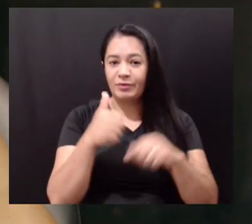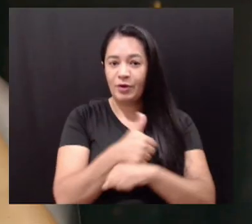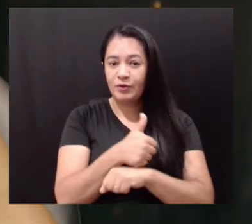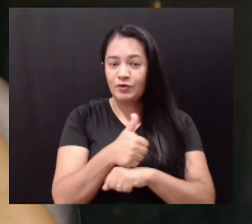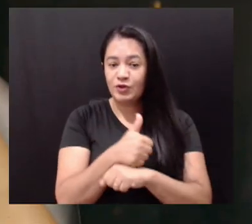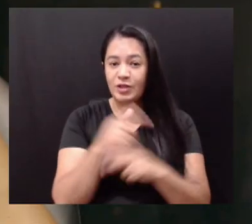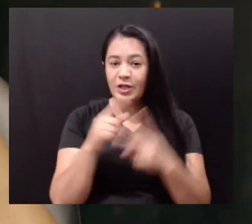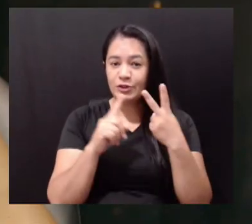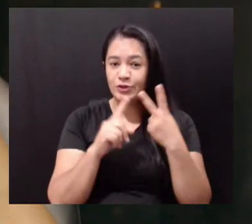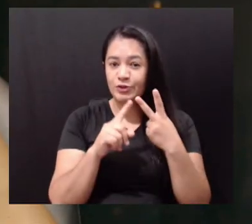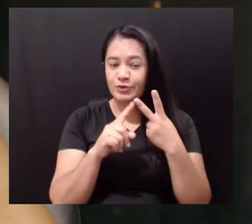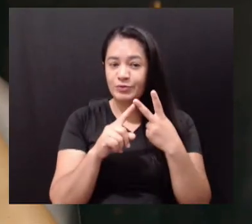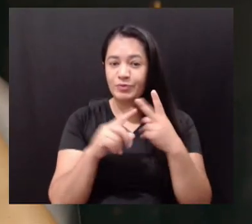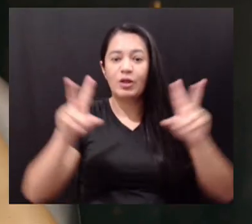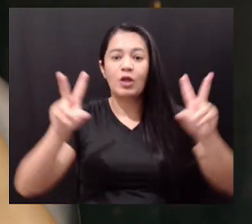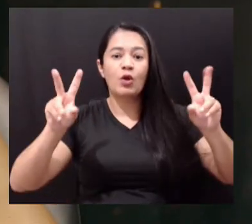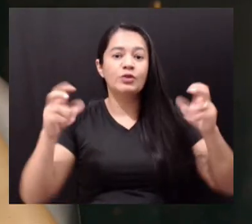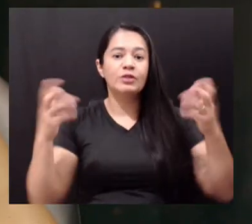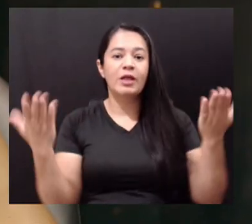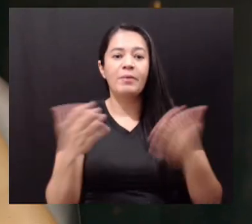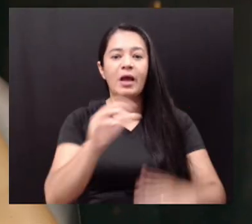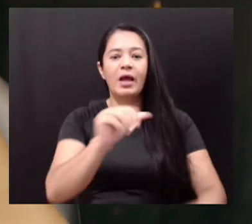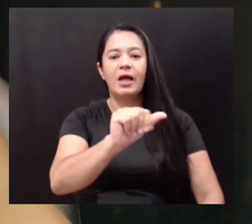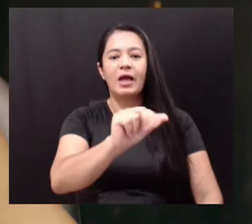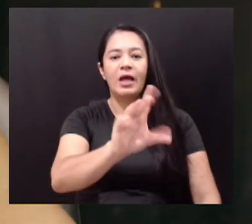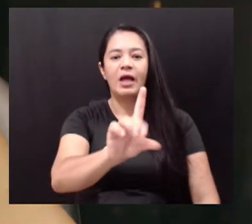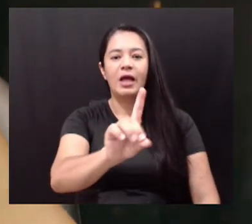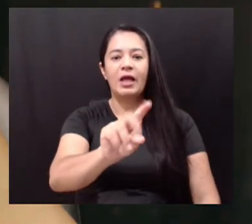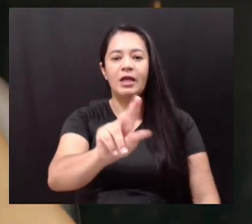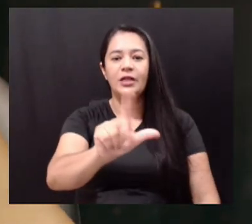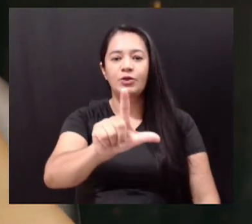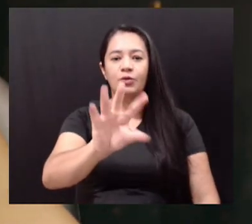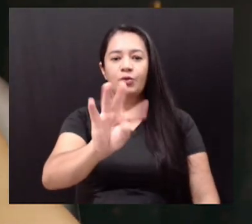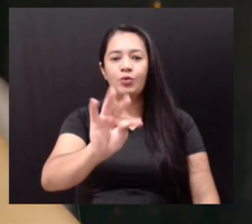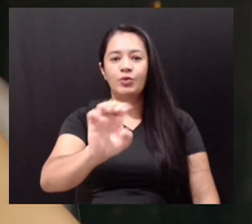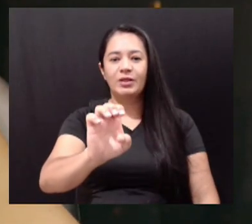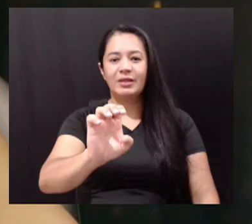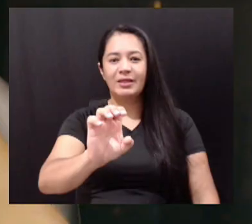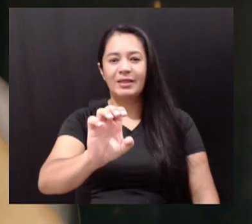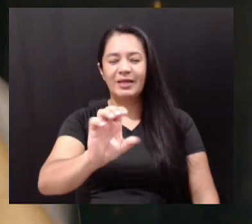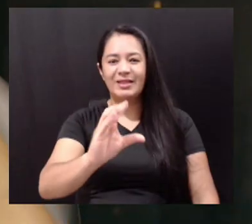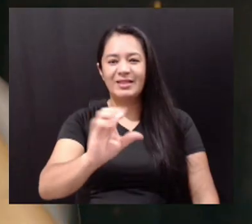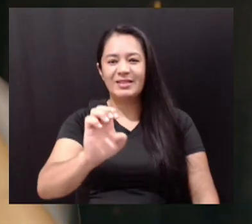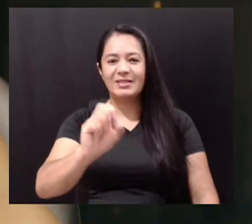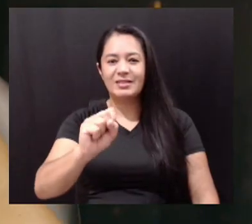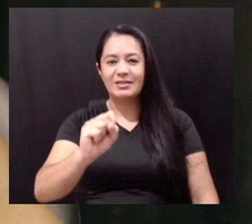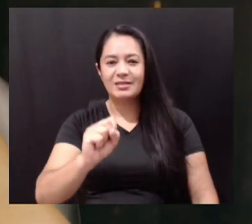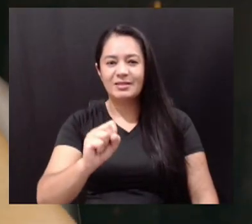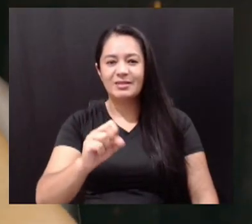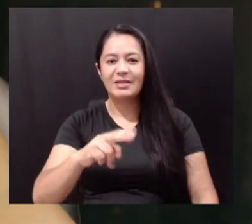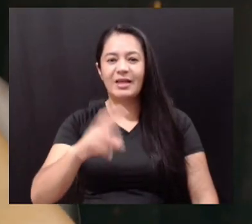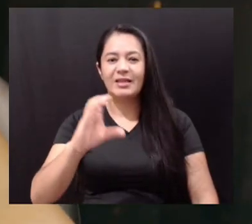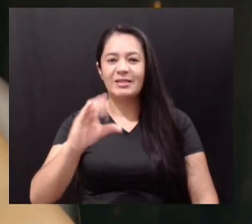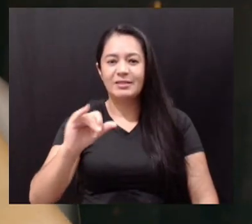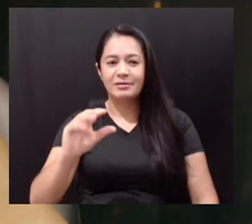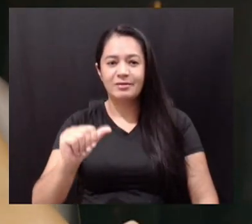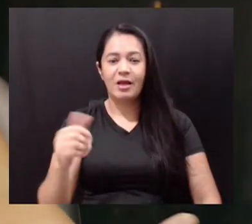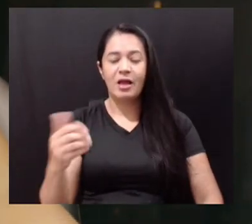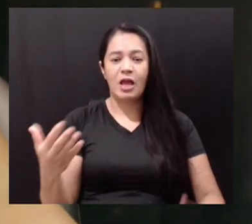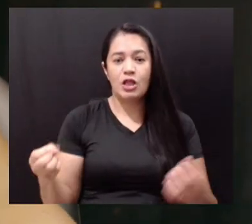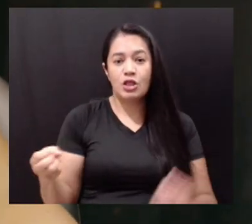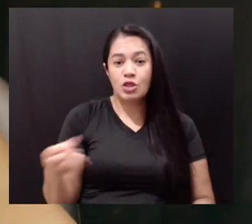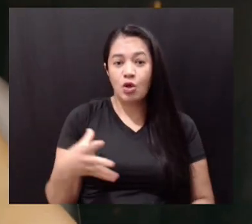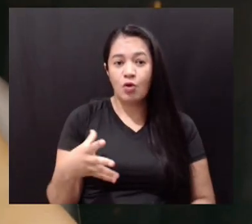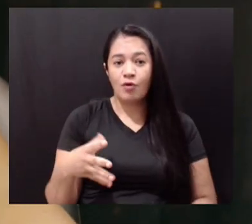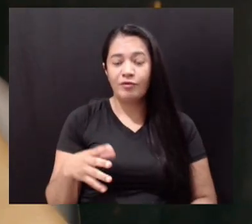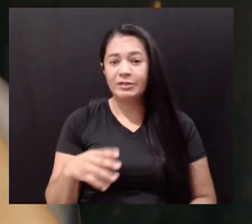tema do Estúdio Câmara de hoje é adolescência, algo muito recente, embora não seja possível localizar aí com